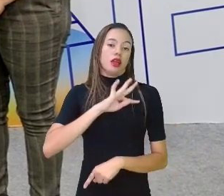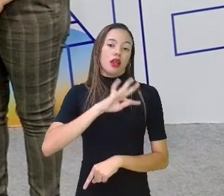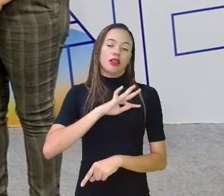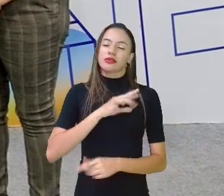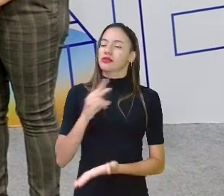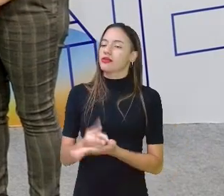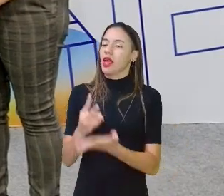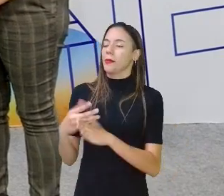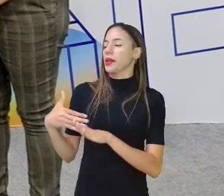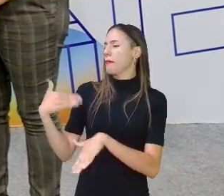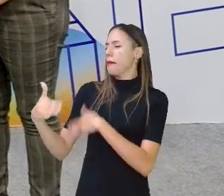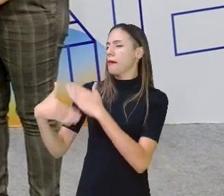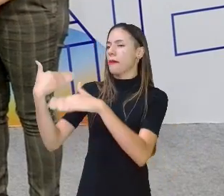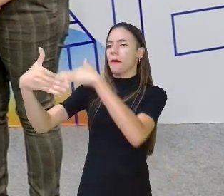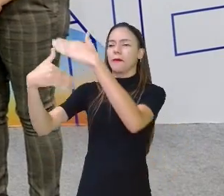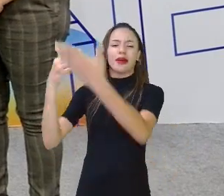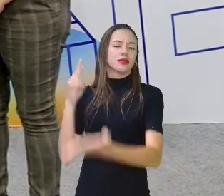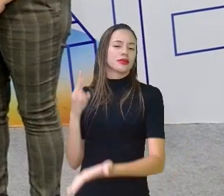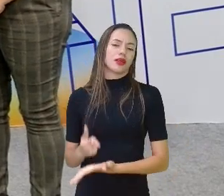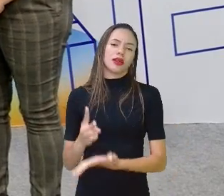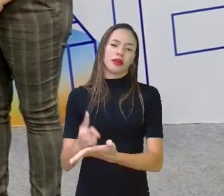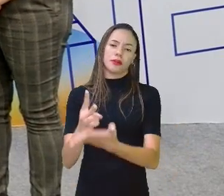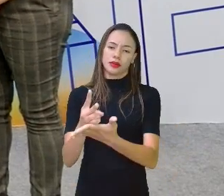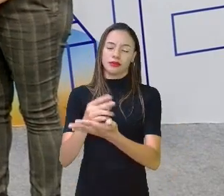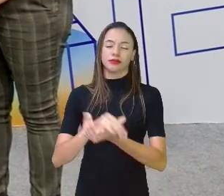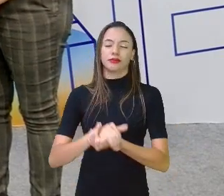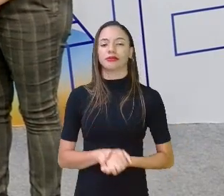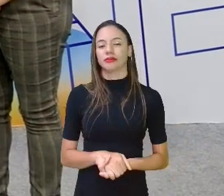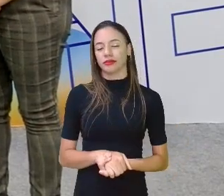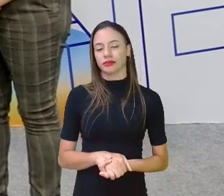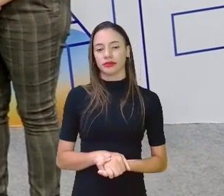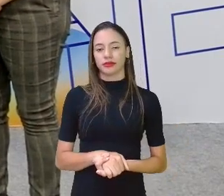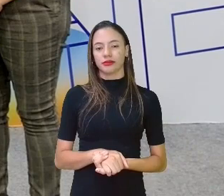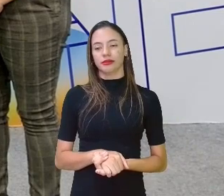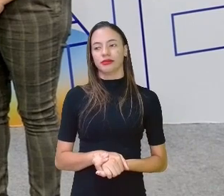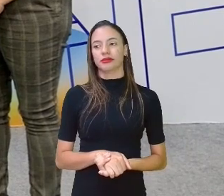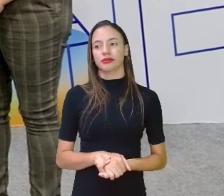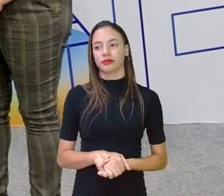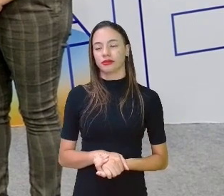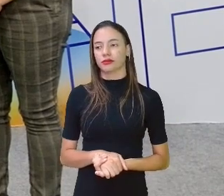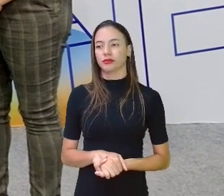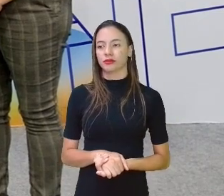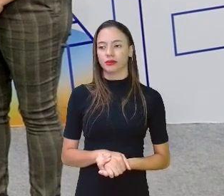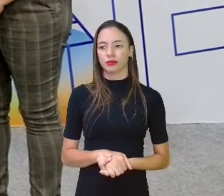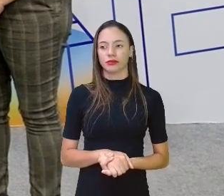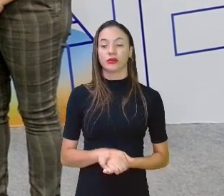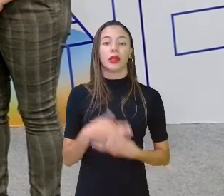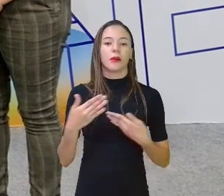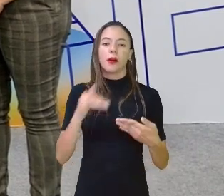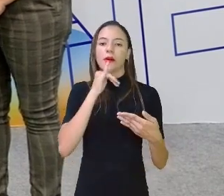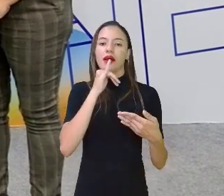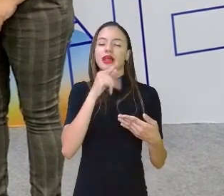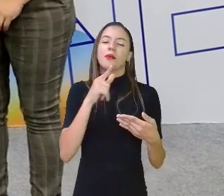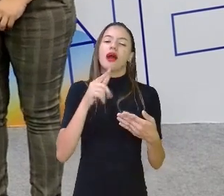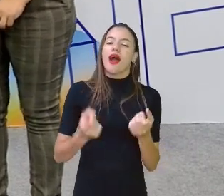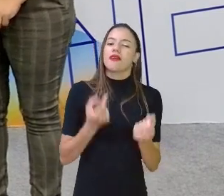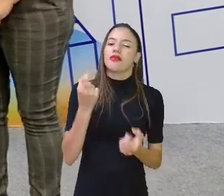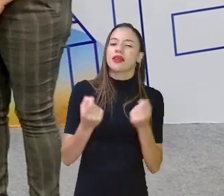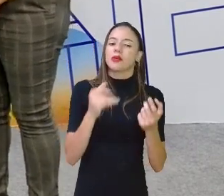sempre desenvolvidas. Elas só, o que espelha são os traços, são